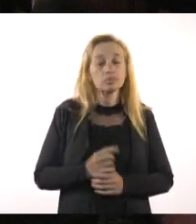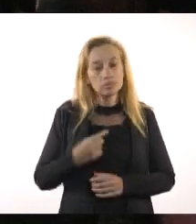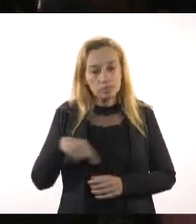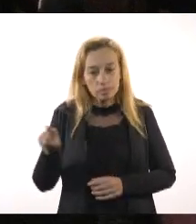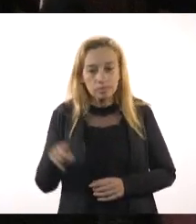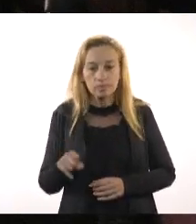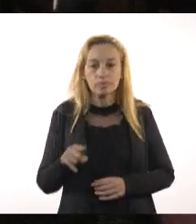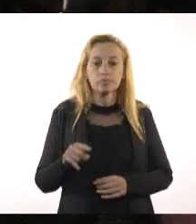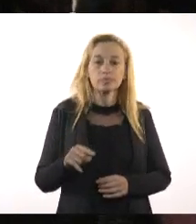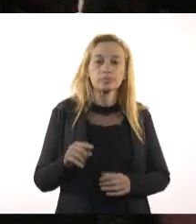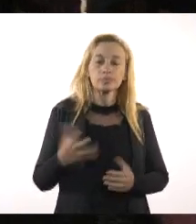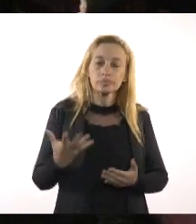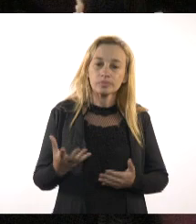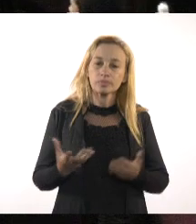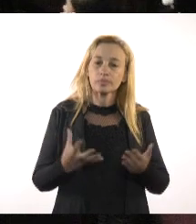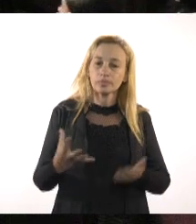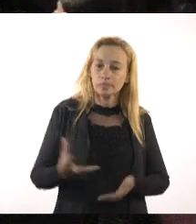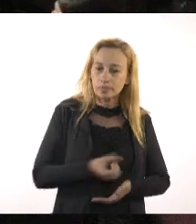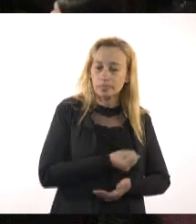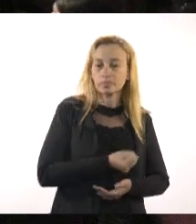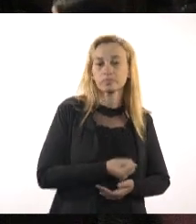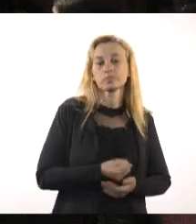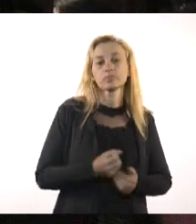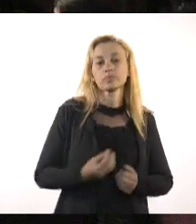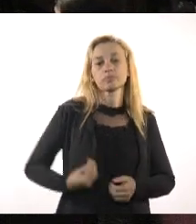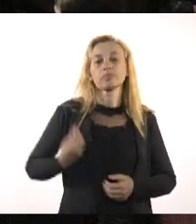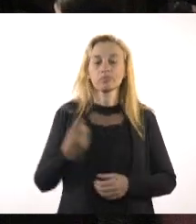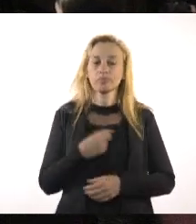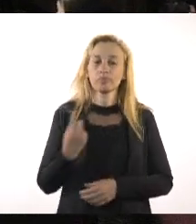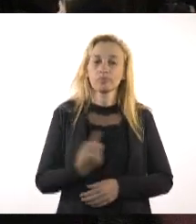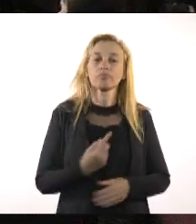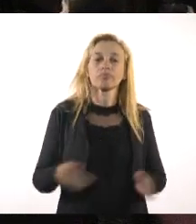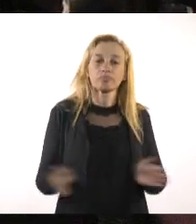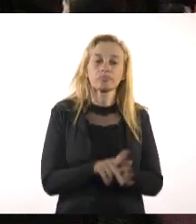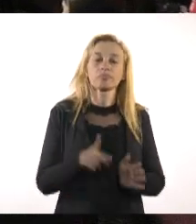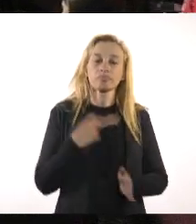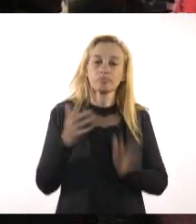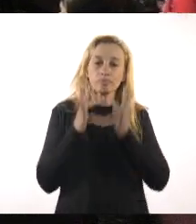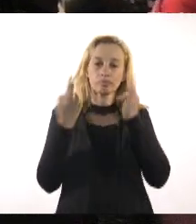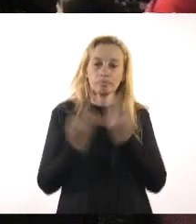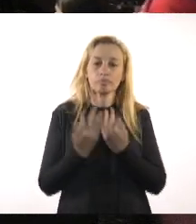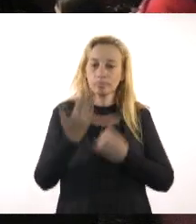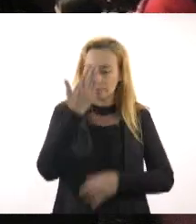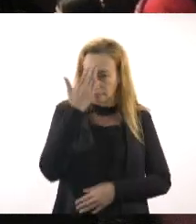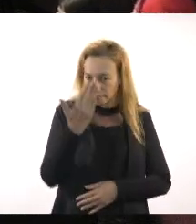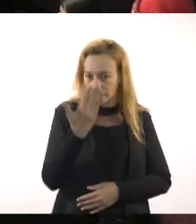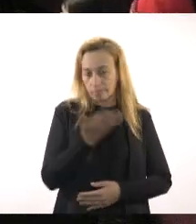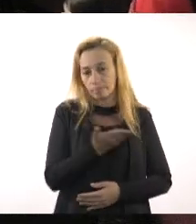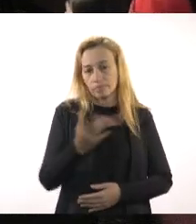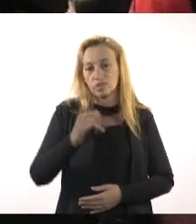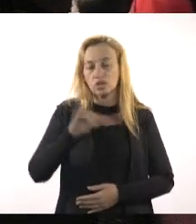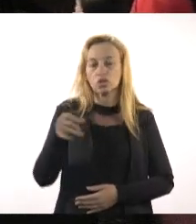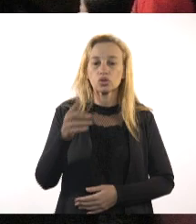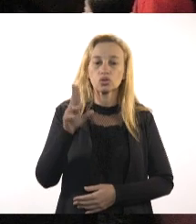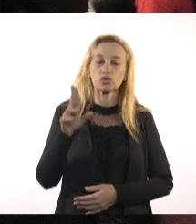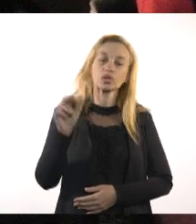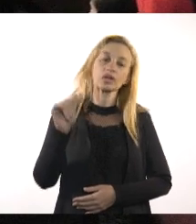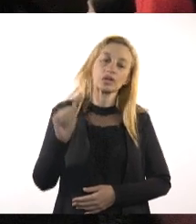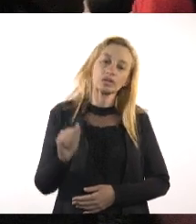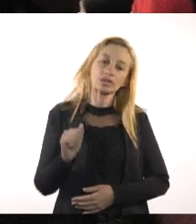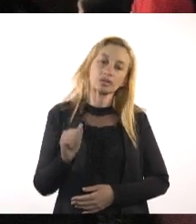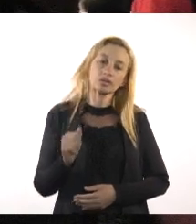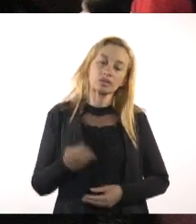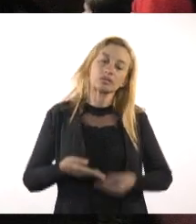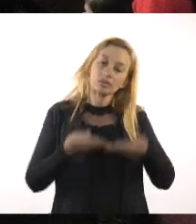ter acolhida e criar vínculo conosco. Então, são parte da nossa família e muito obrigada. Juliana, eu queria dar a palavra